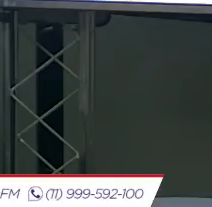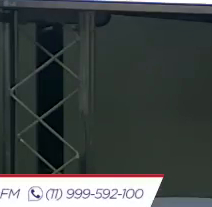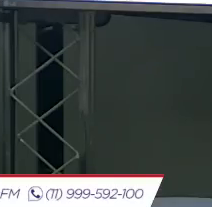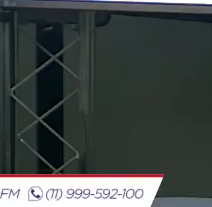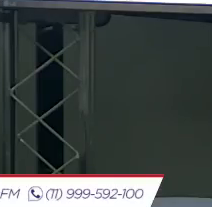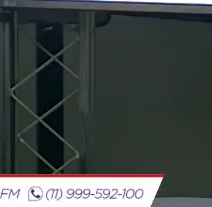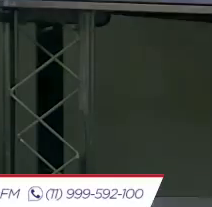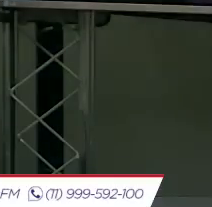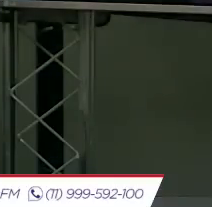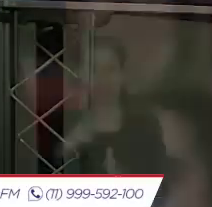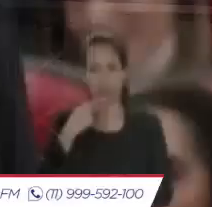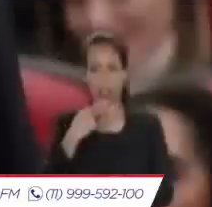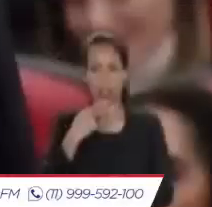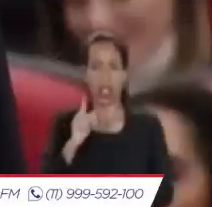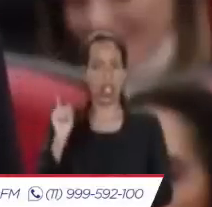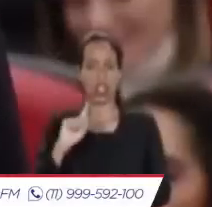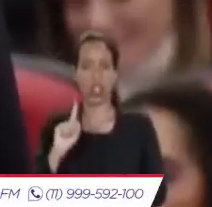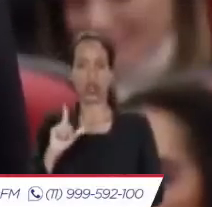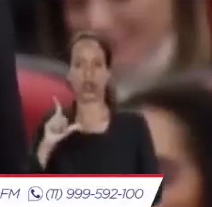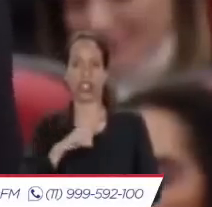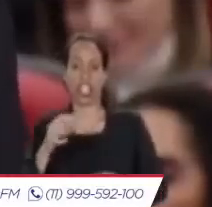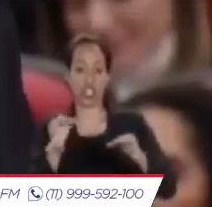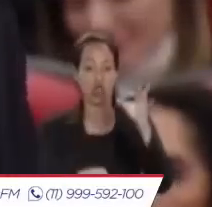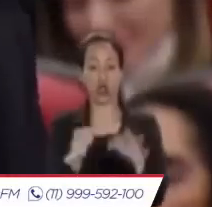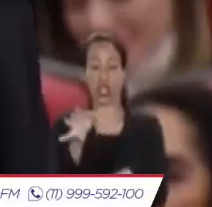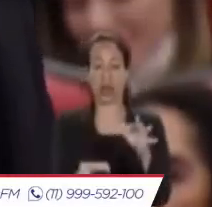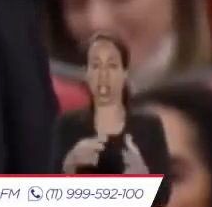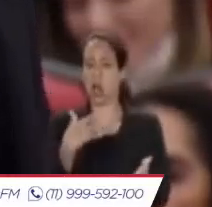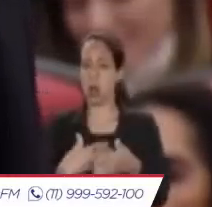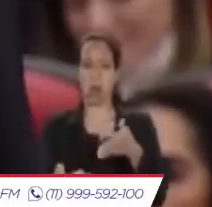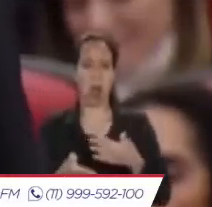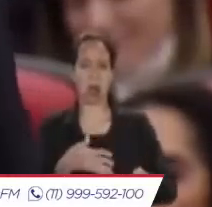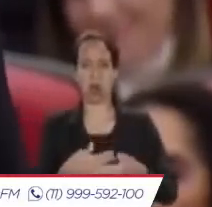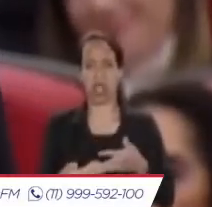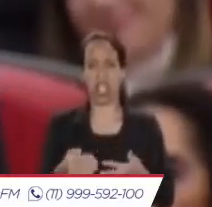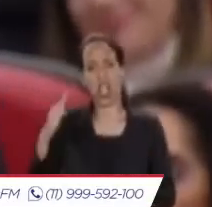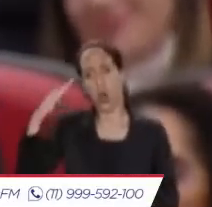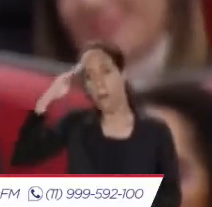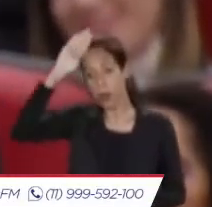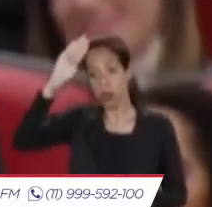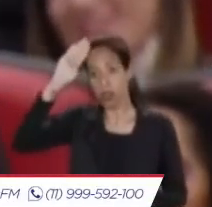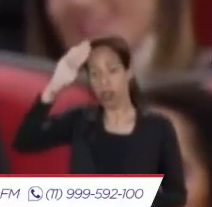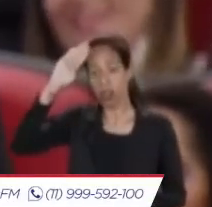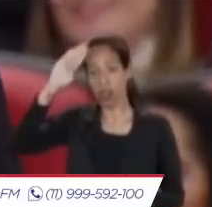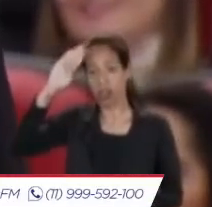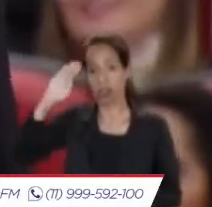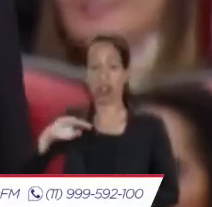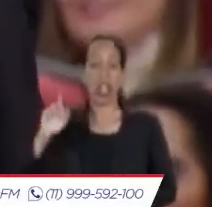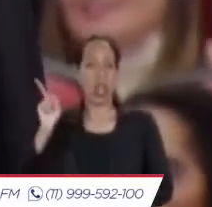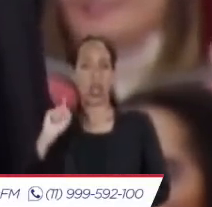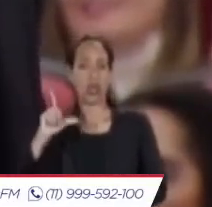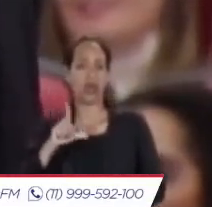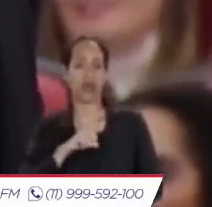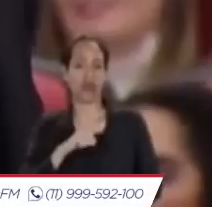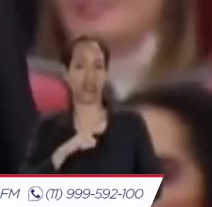bolsonarismo. Não está em julgamento, como quer se fazer crer, o bolsonarismo. Não se